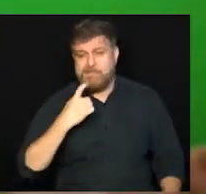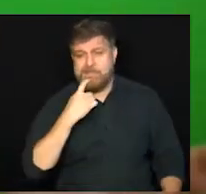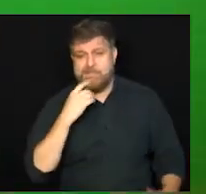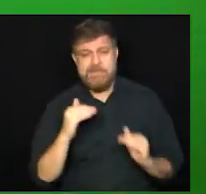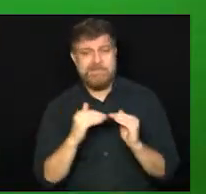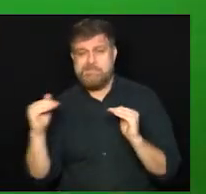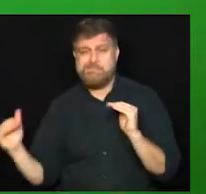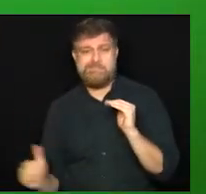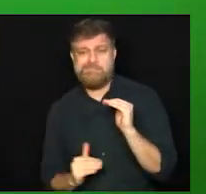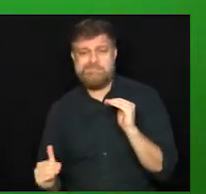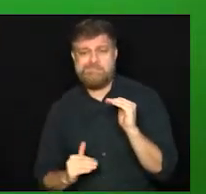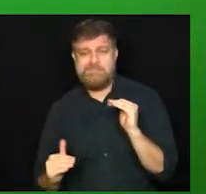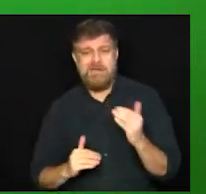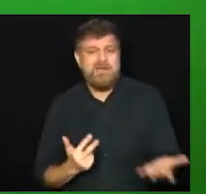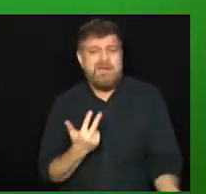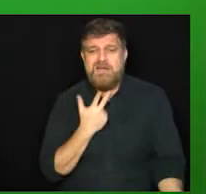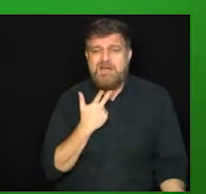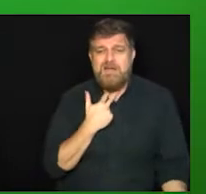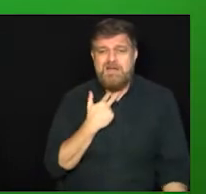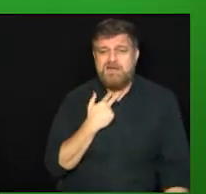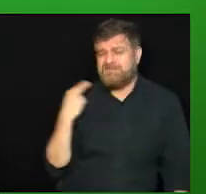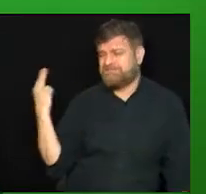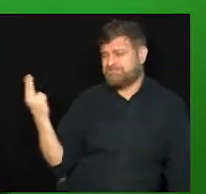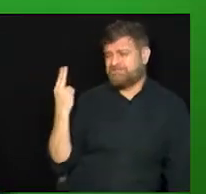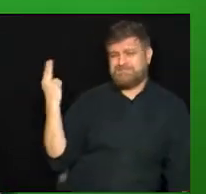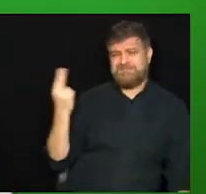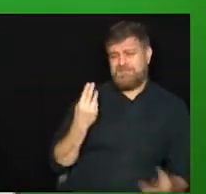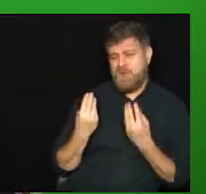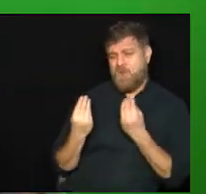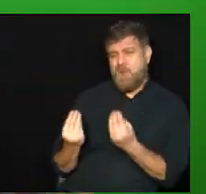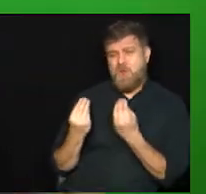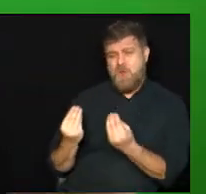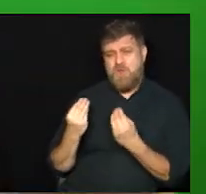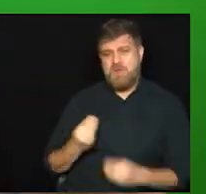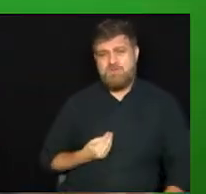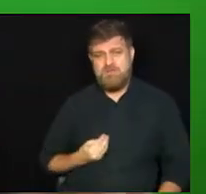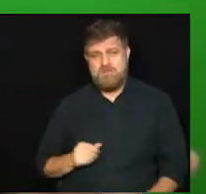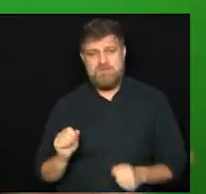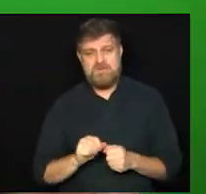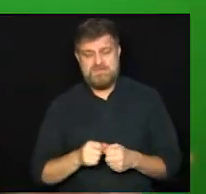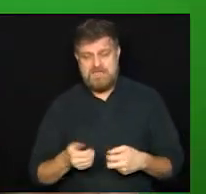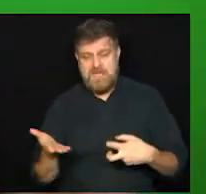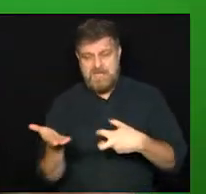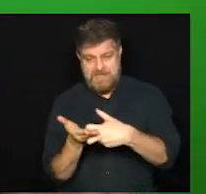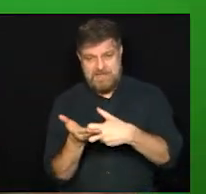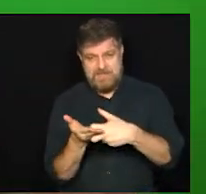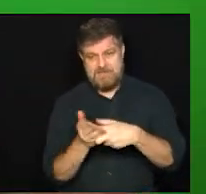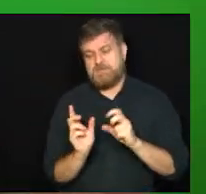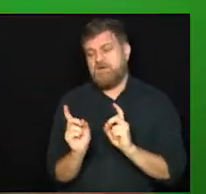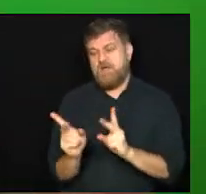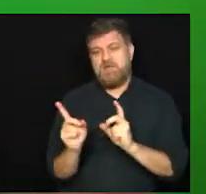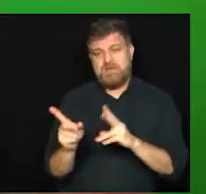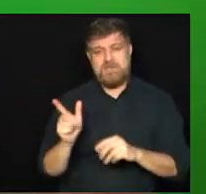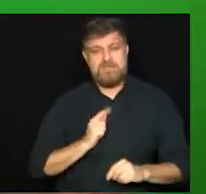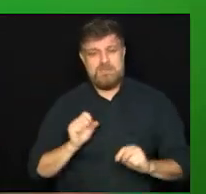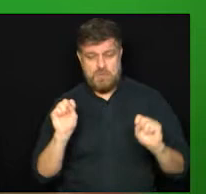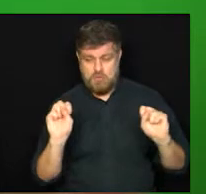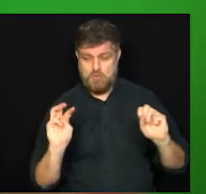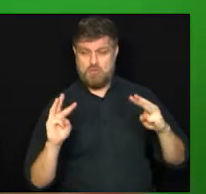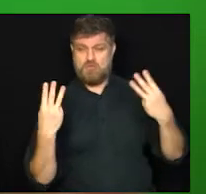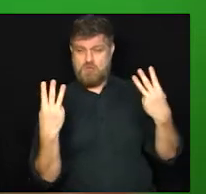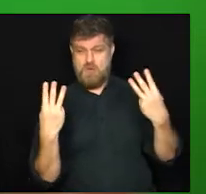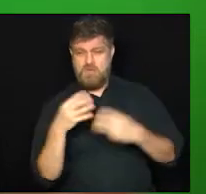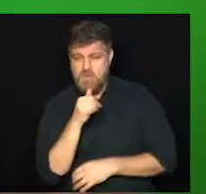existe. Como é que você pode fazer um evento, por exemplo, a venda de ingressos? Você vai trazer um show para